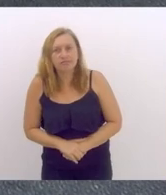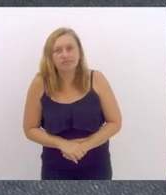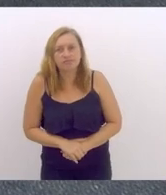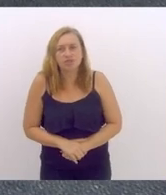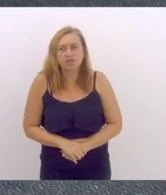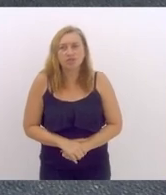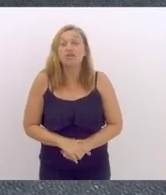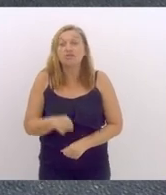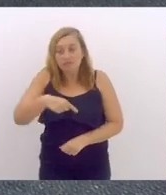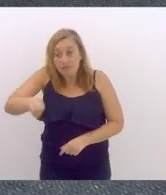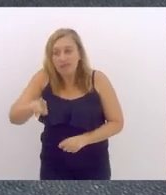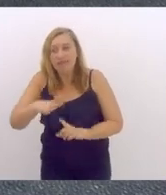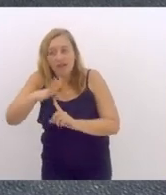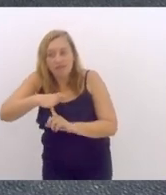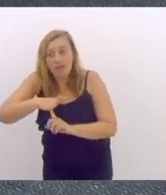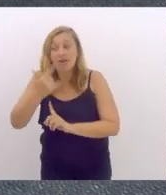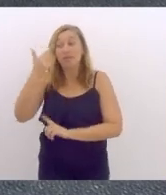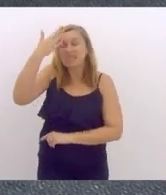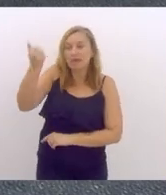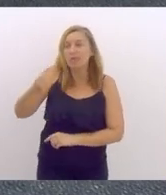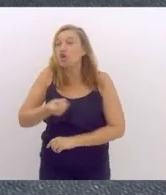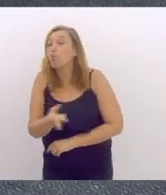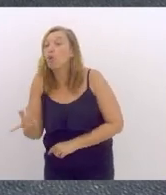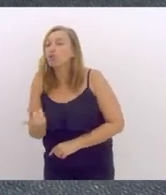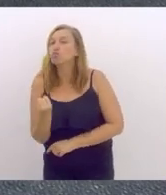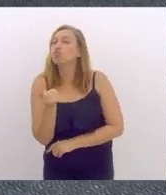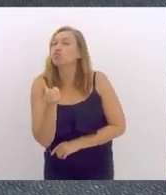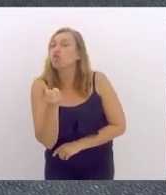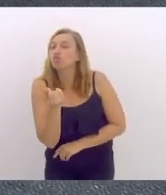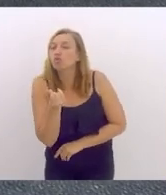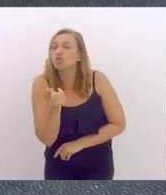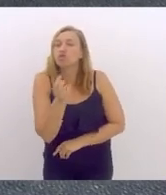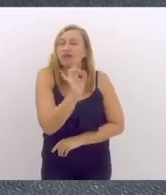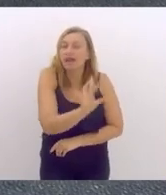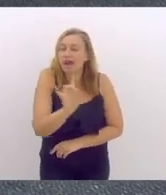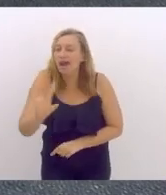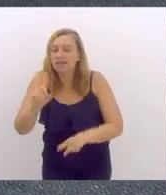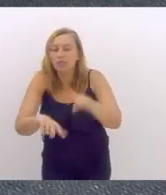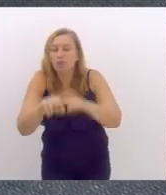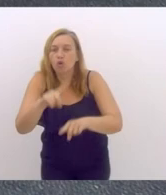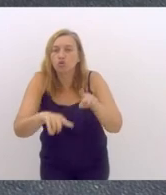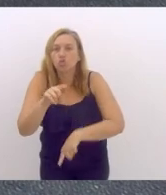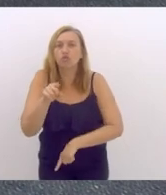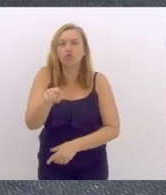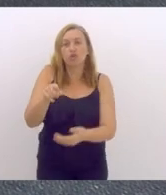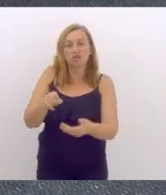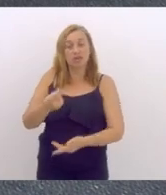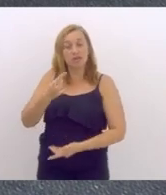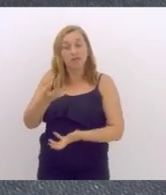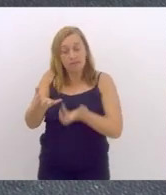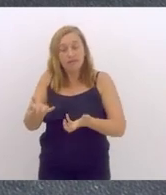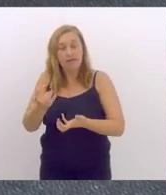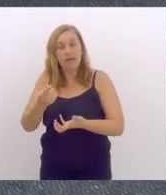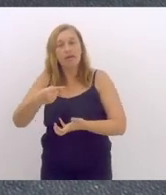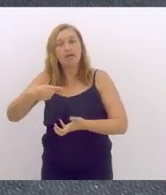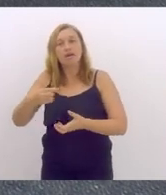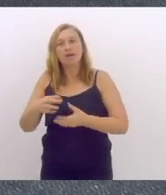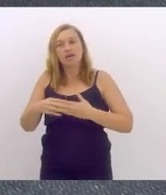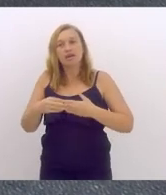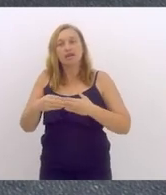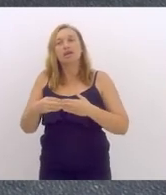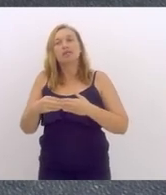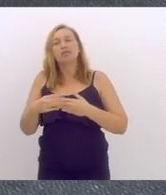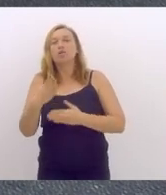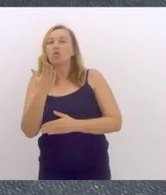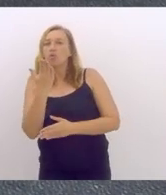na feira vai na feira para saber quanto é que custa cada produto daquilo que você queira levar para casa para